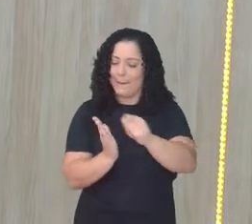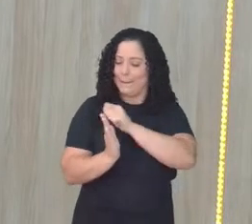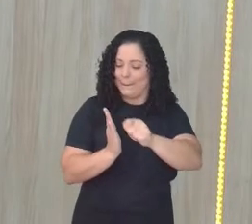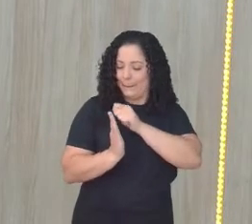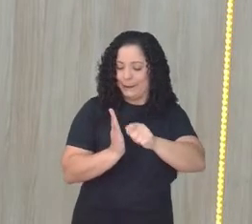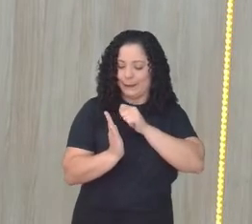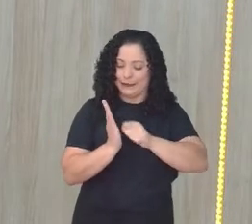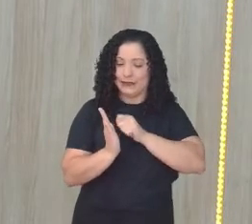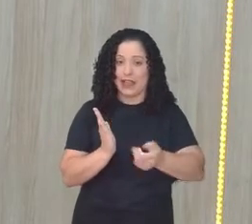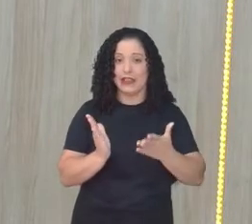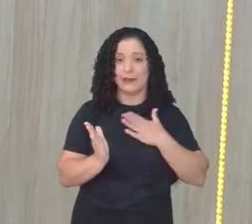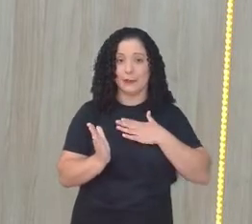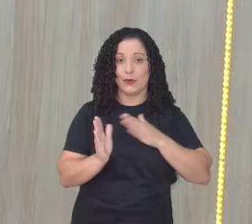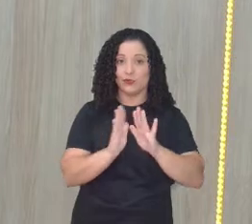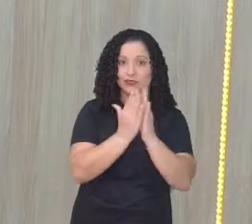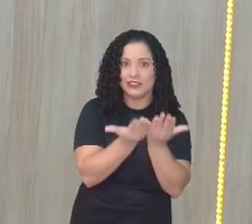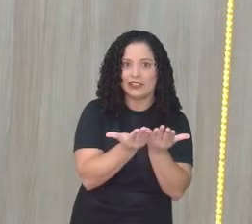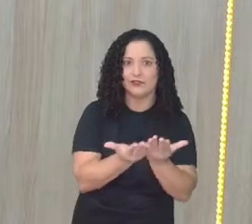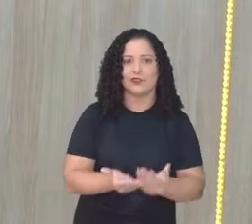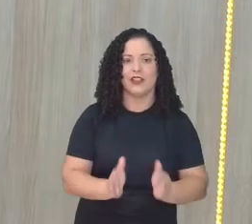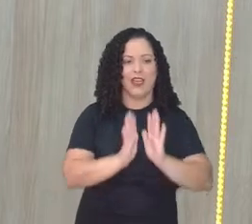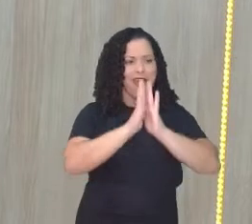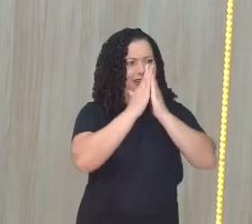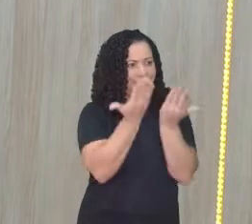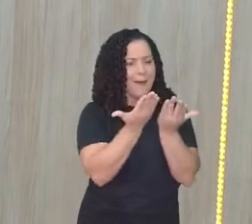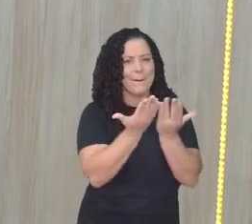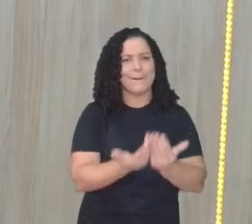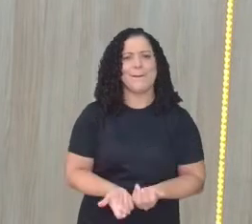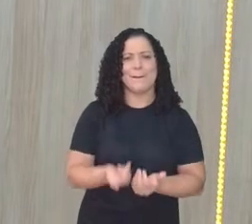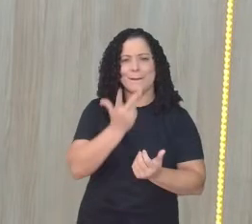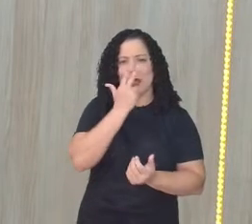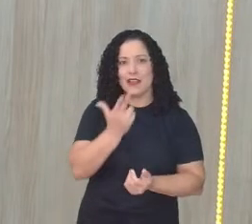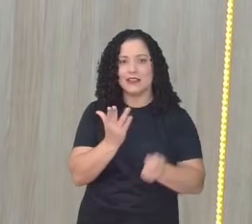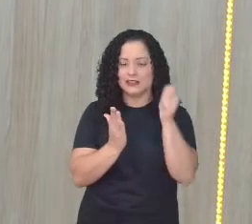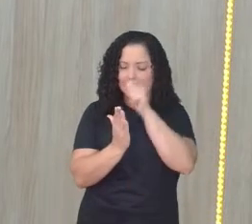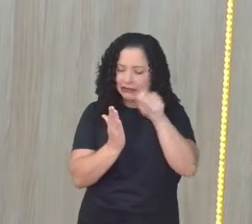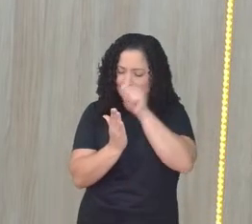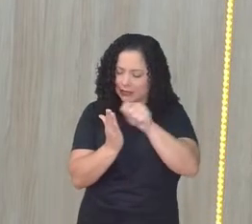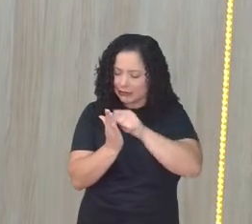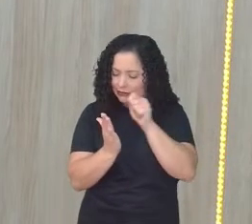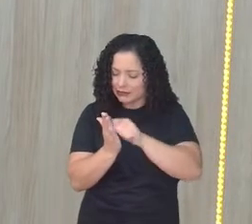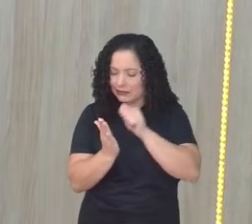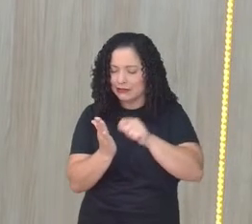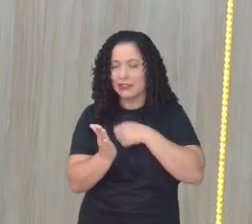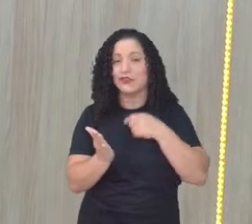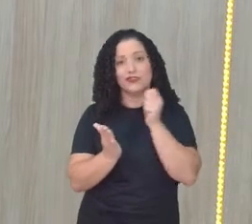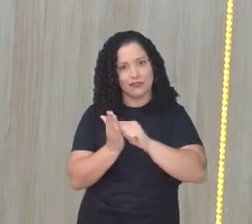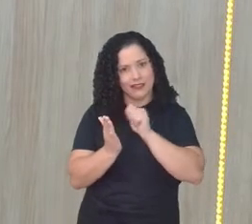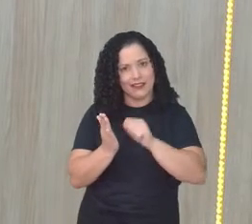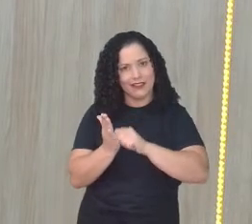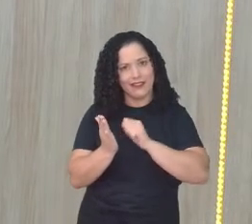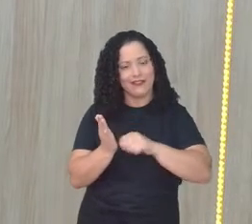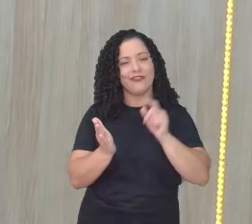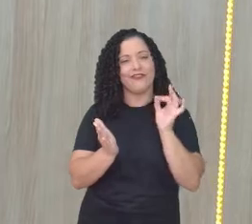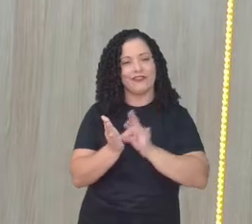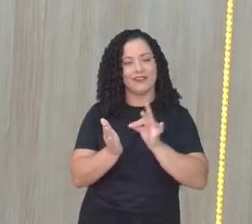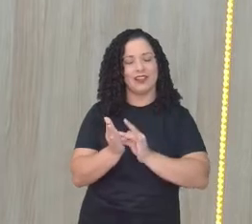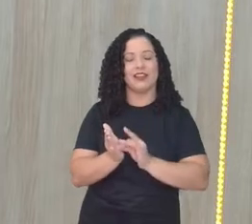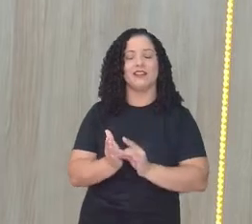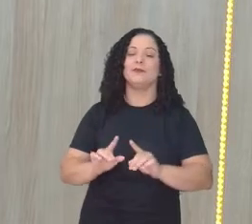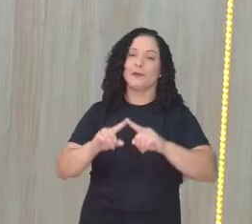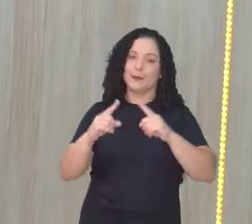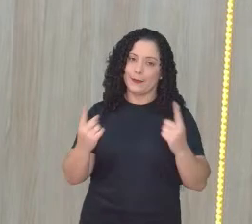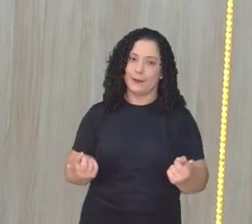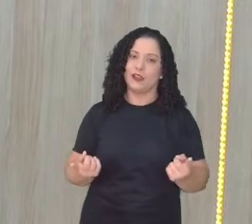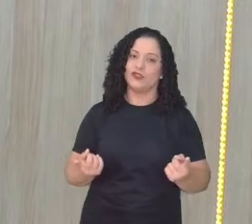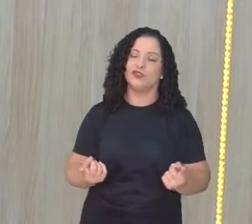tem livros meus, né, que a gente abre, parece um caderno de nota, de tanto que eu rabisco. Mas tenho também